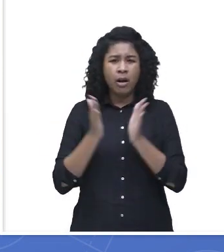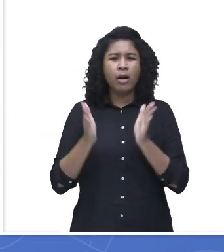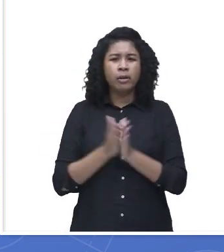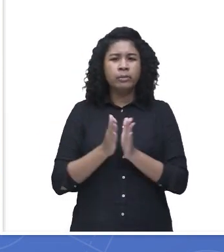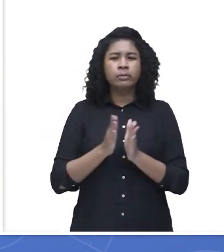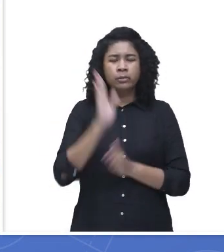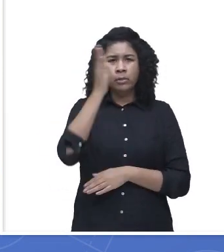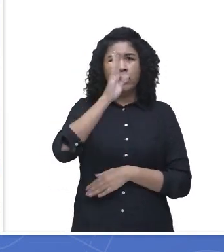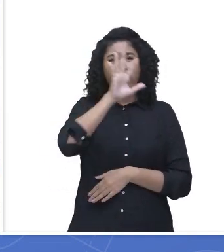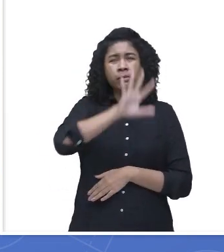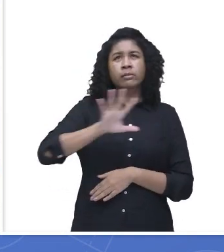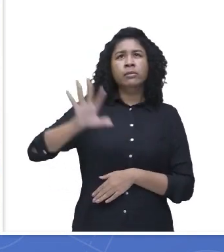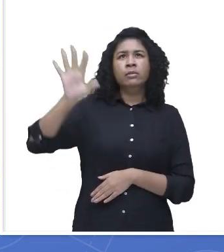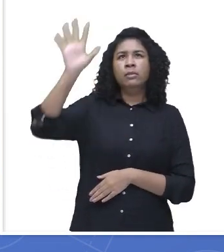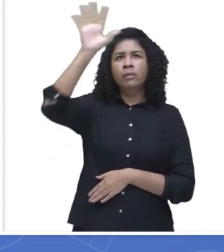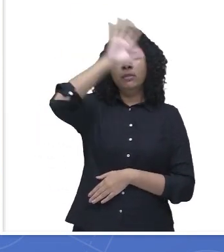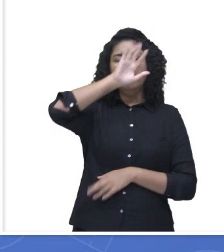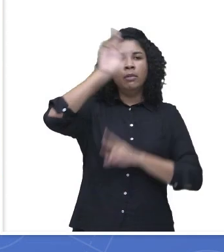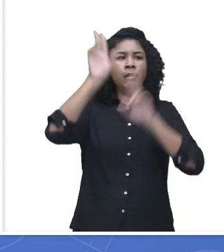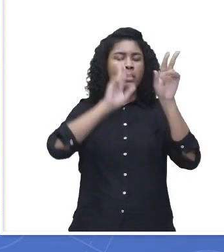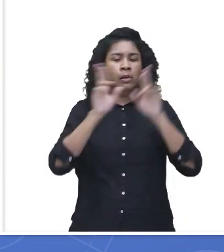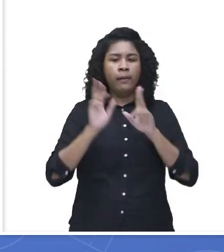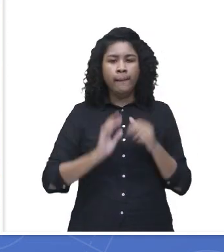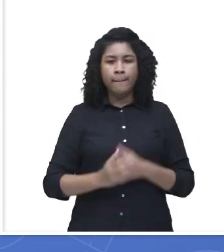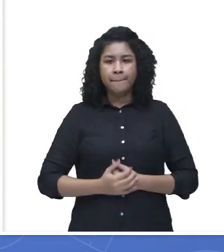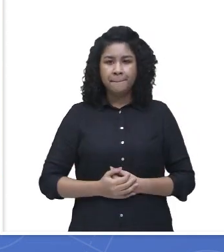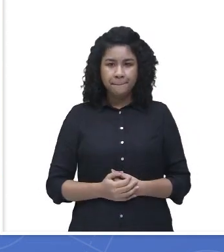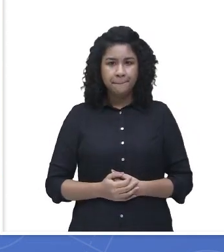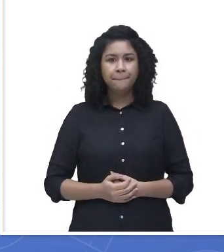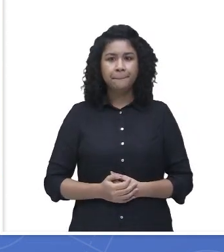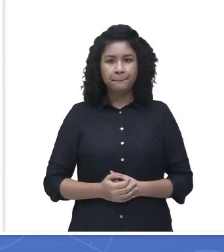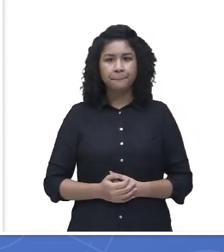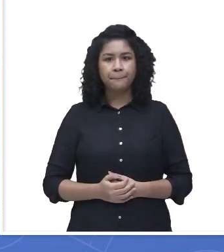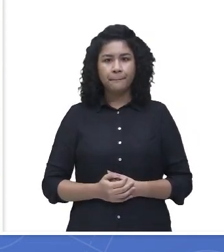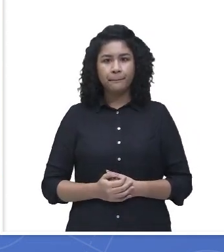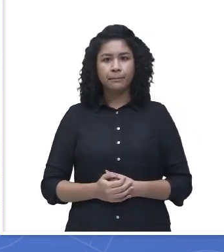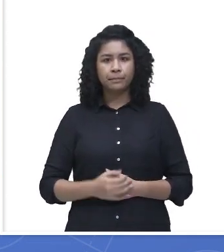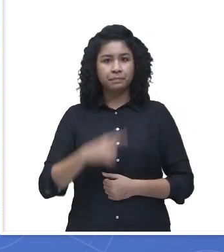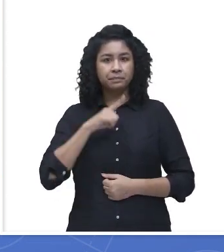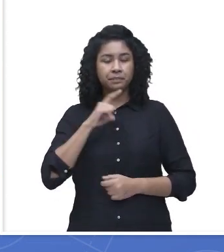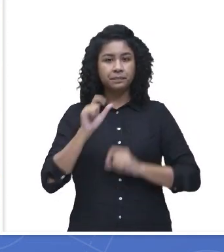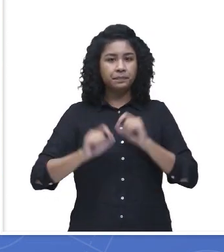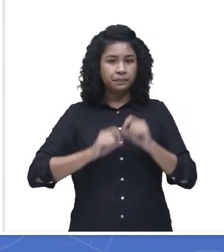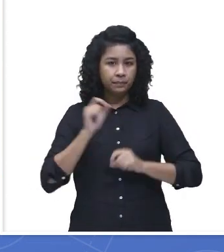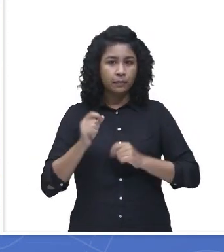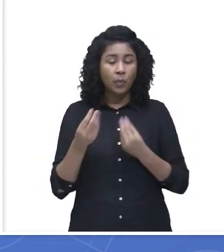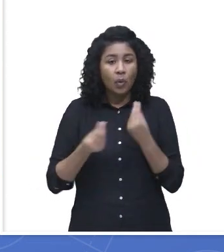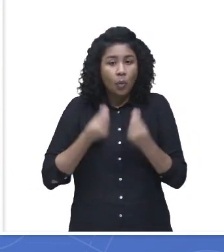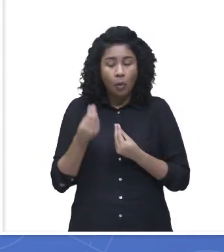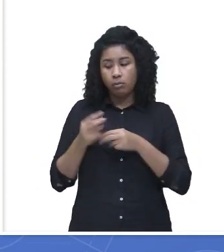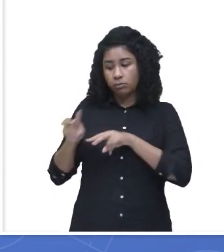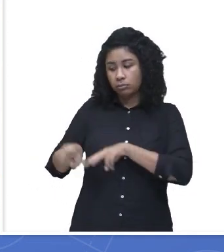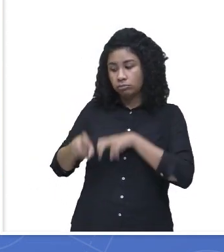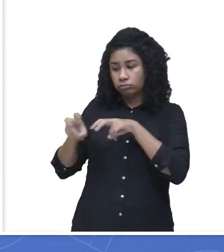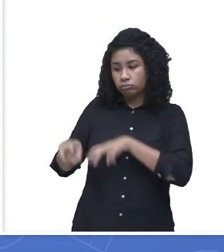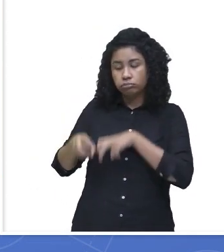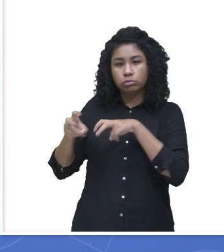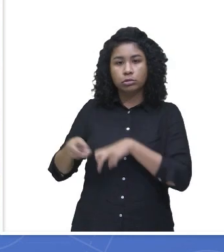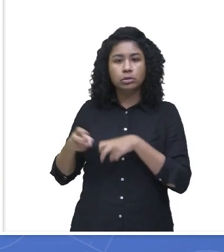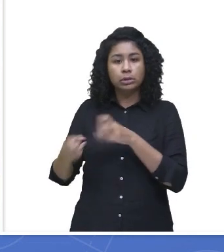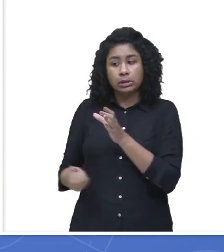país, como lá no Vale do Paraíba, que entrou em decadência devido à forma como o café foi cultivado lá,